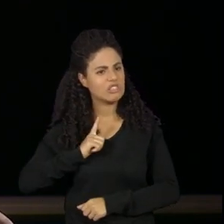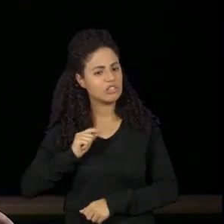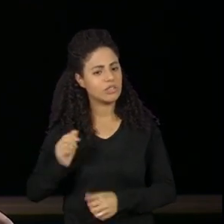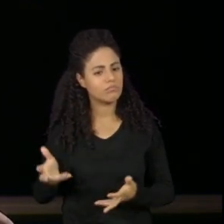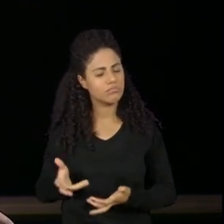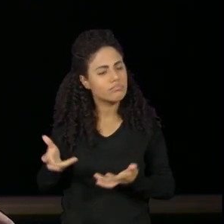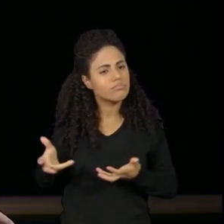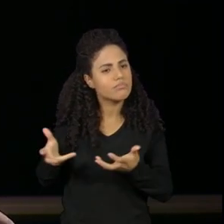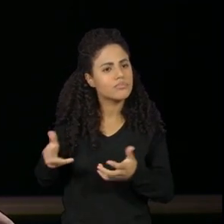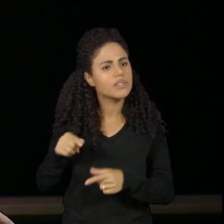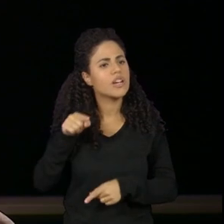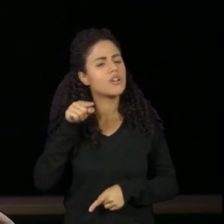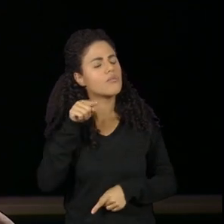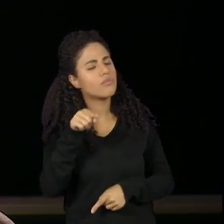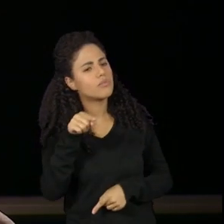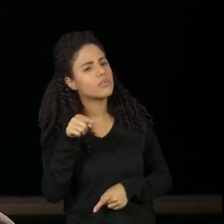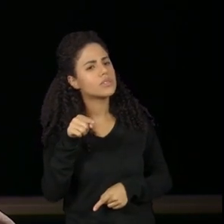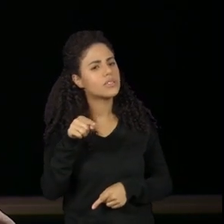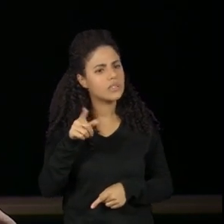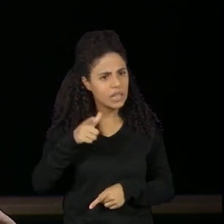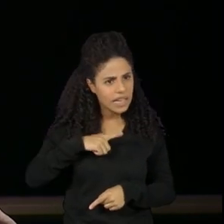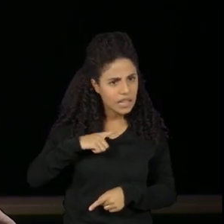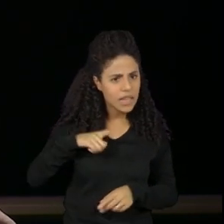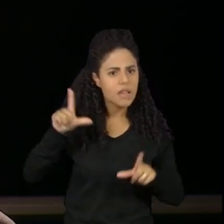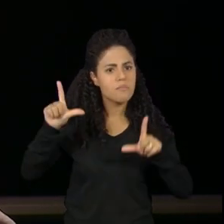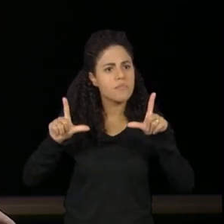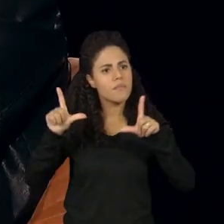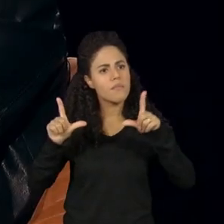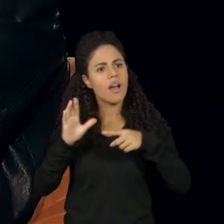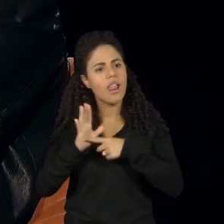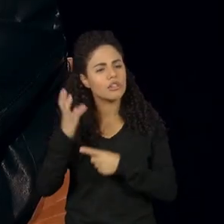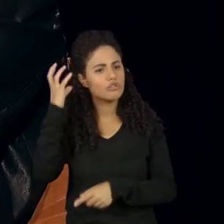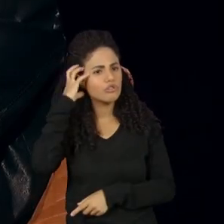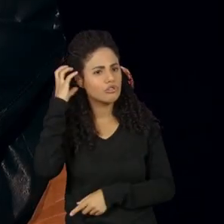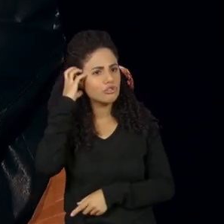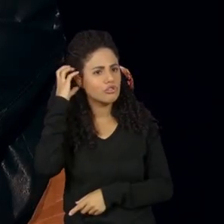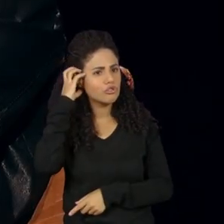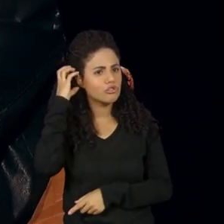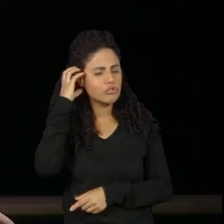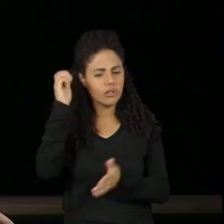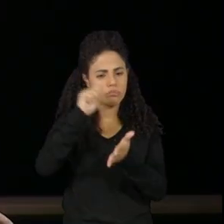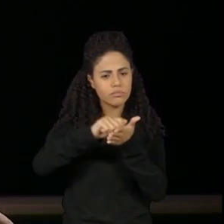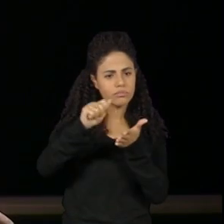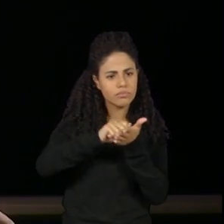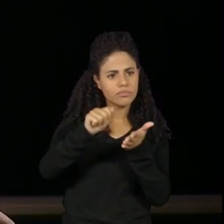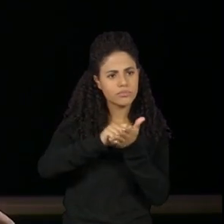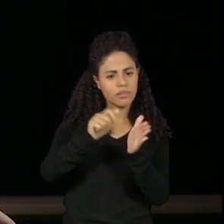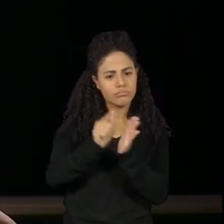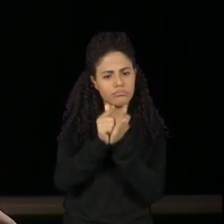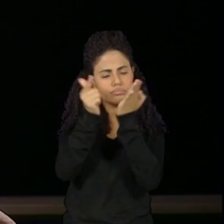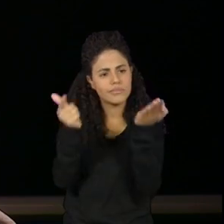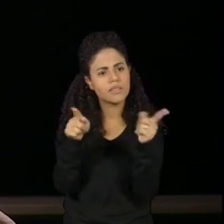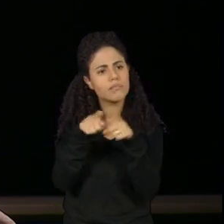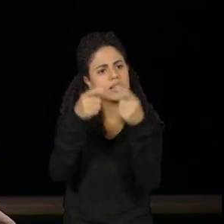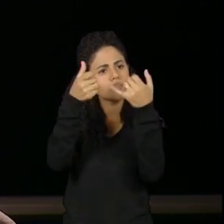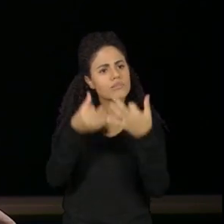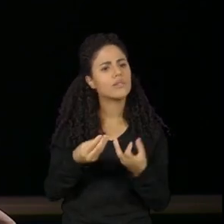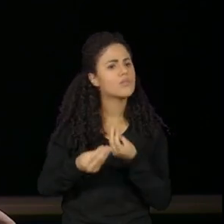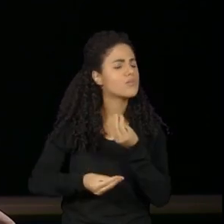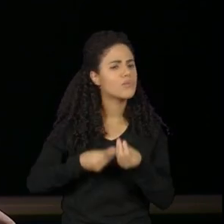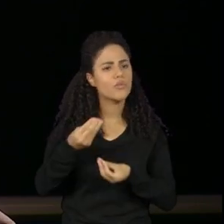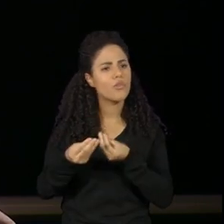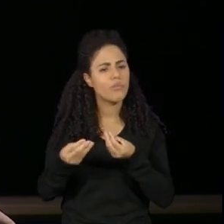tal. Você chegou até, inclusive, a ter um programa de blues numa rádio lá, você escreveu em jornais e tal, sim, né? Fala um pouco